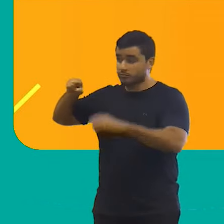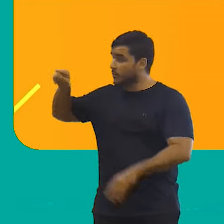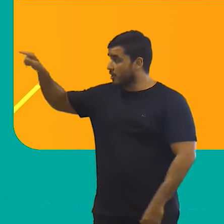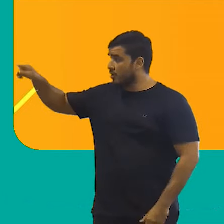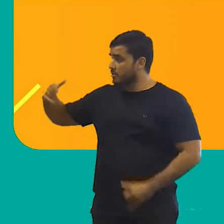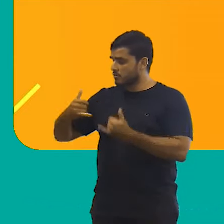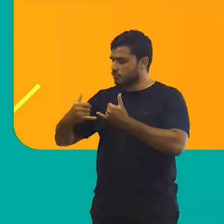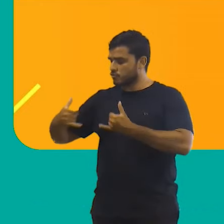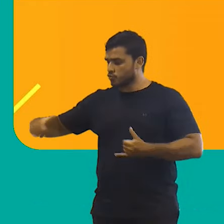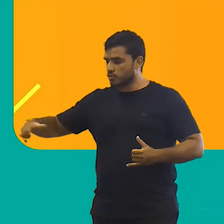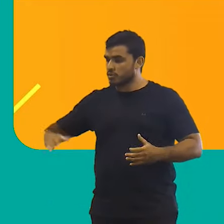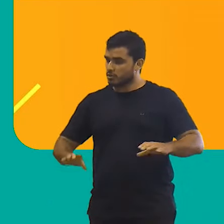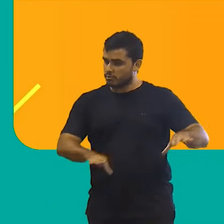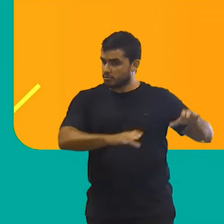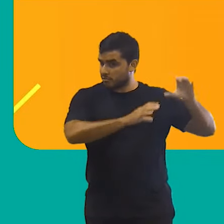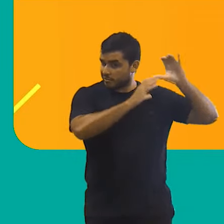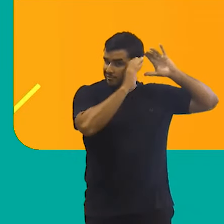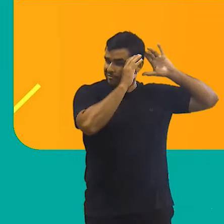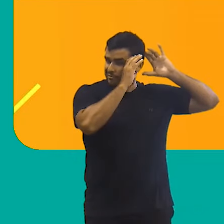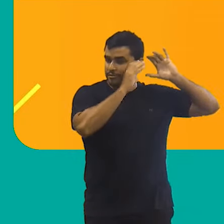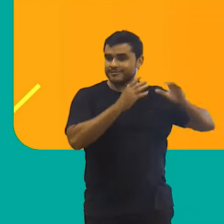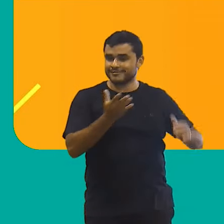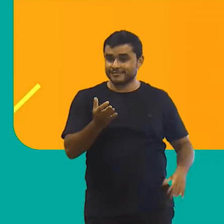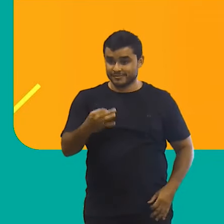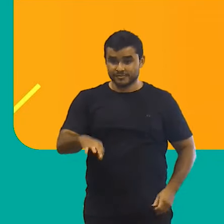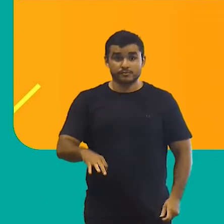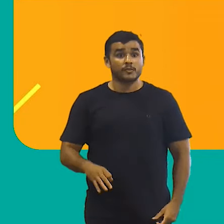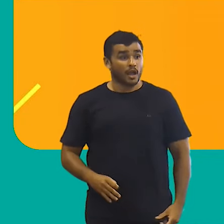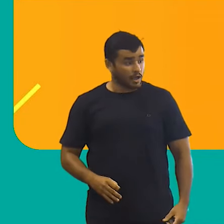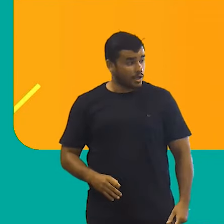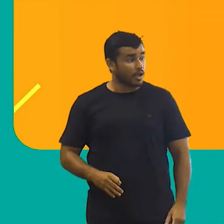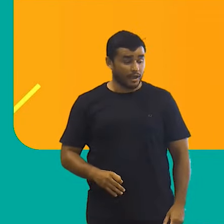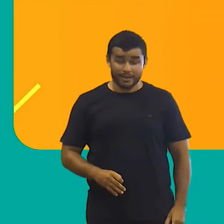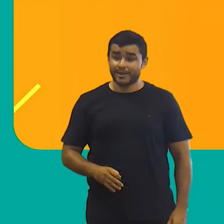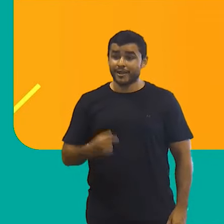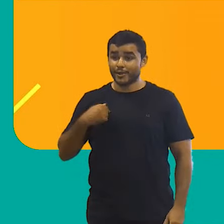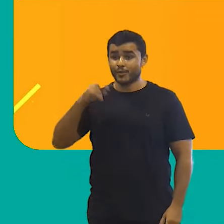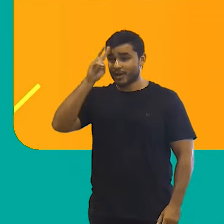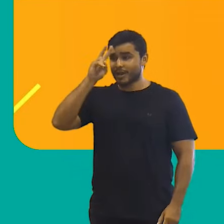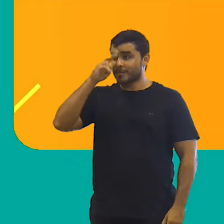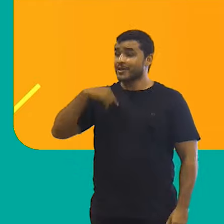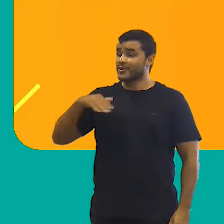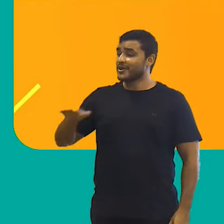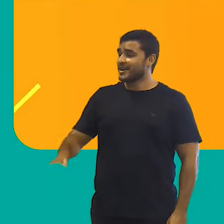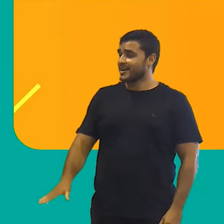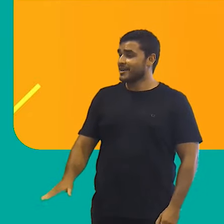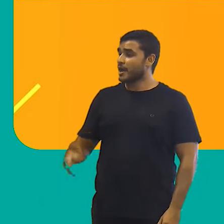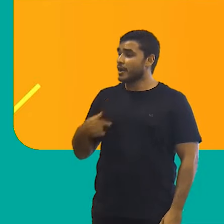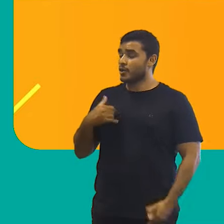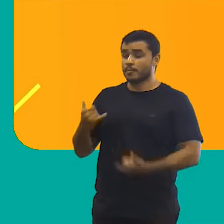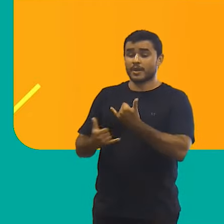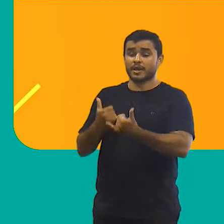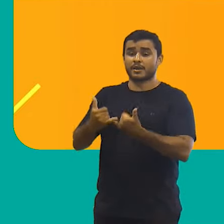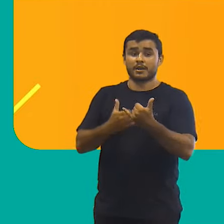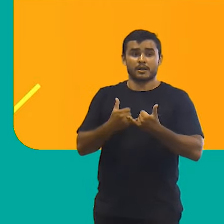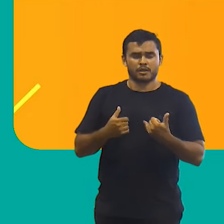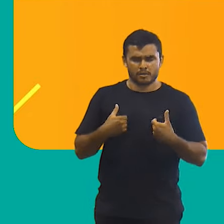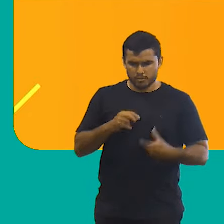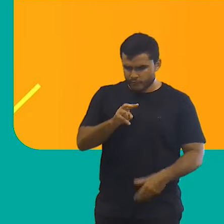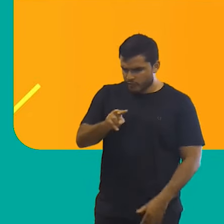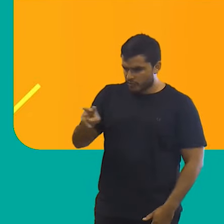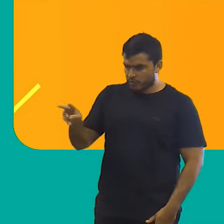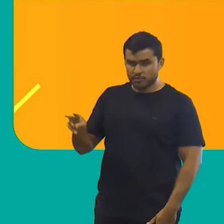juventude, meu tempo de criança, isso aqui era a alegria. Hoje você olha para os pivetes e tá